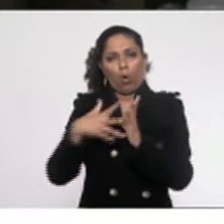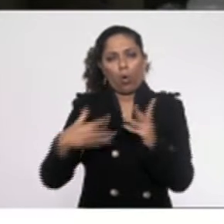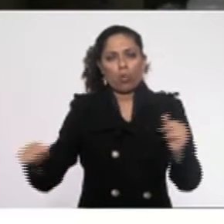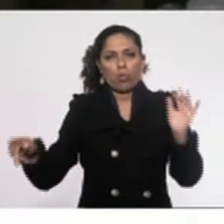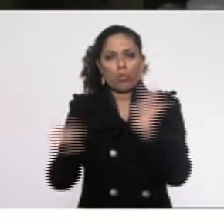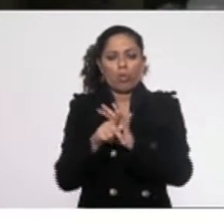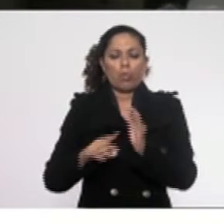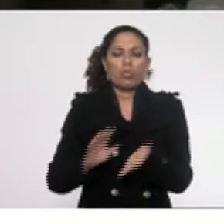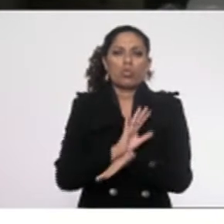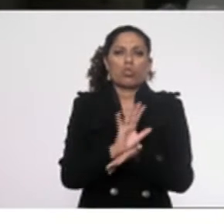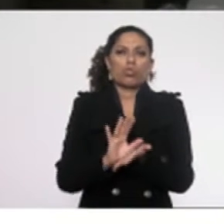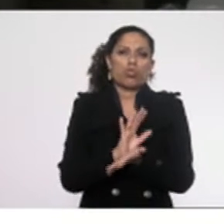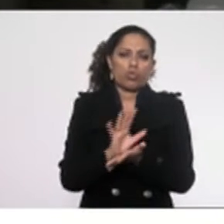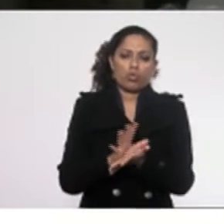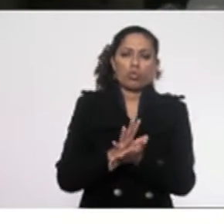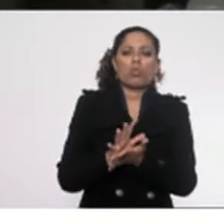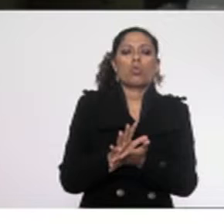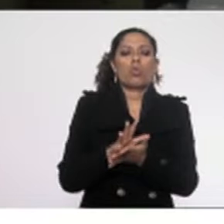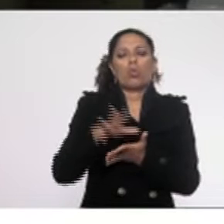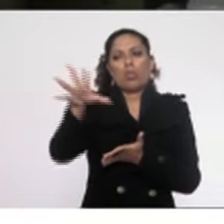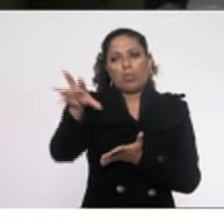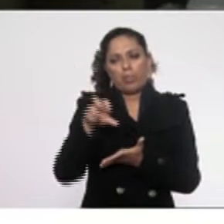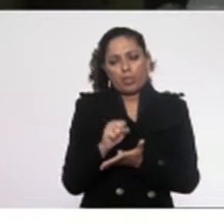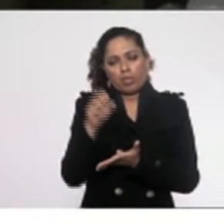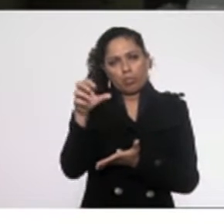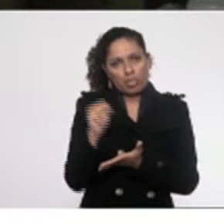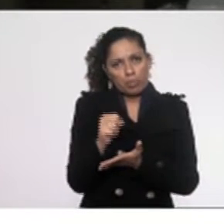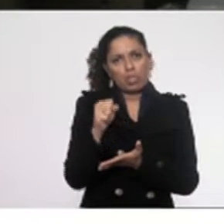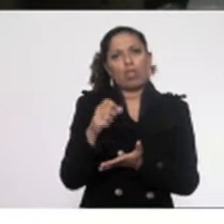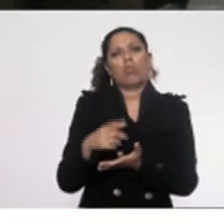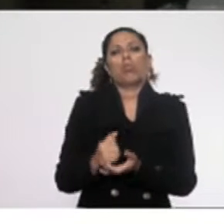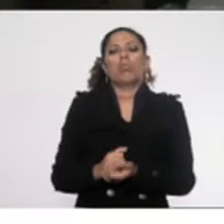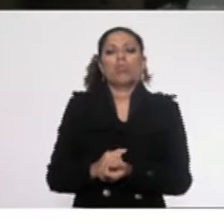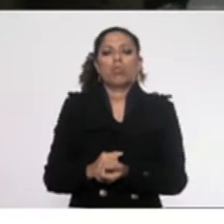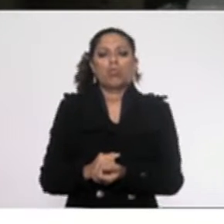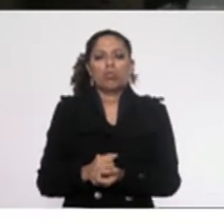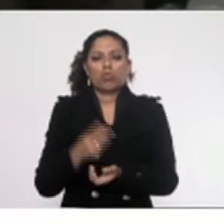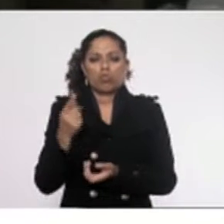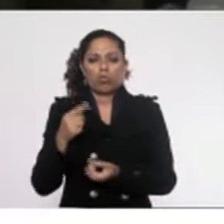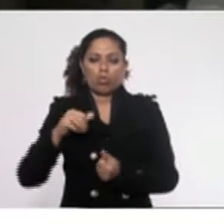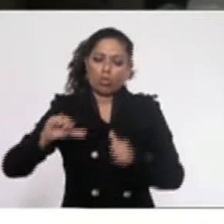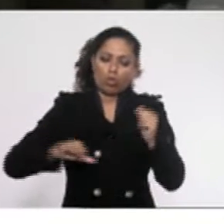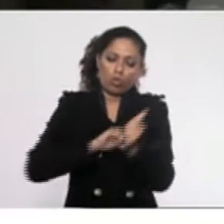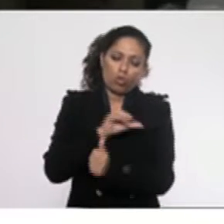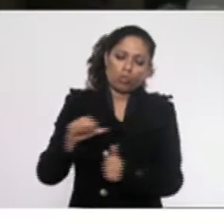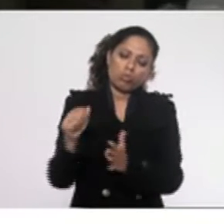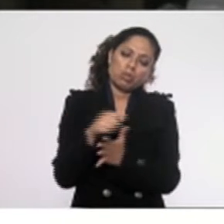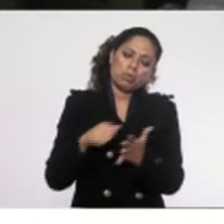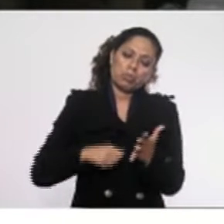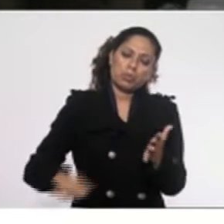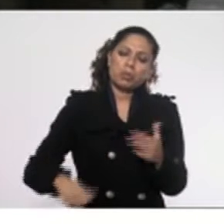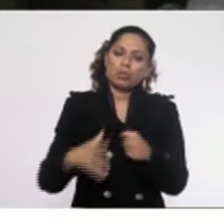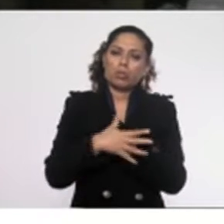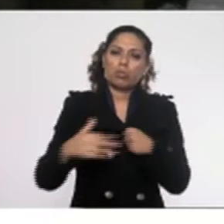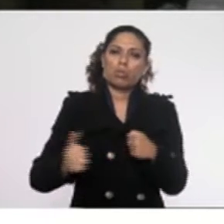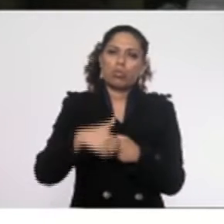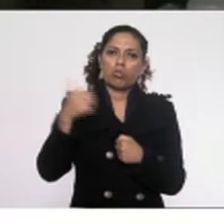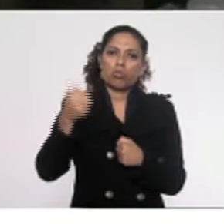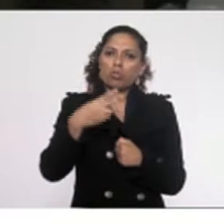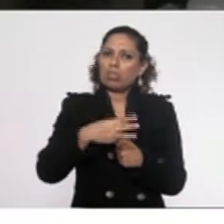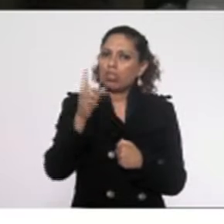constituído como capitalização do Rio Previdência. Eu não mexi no texto do artigo